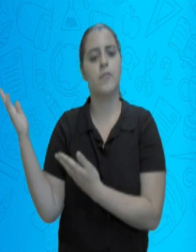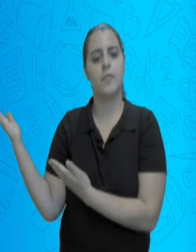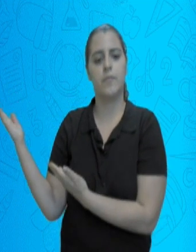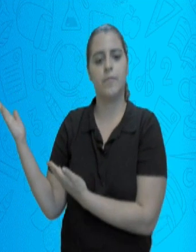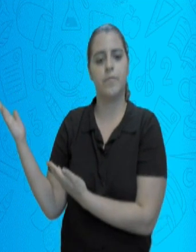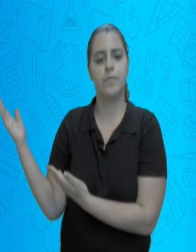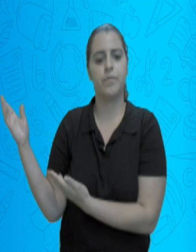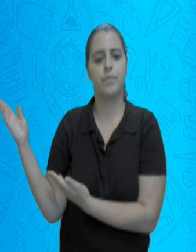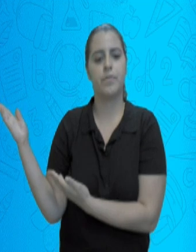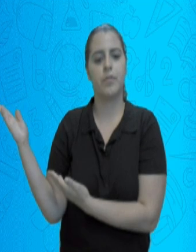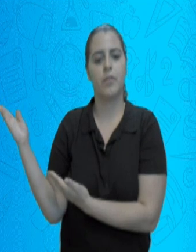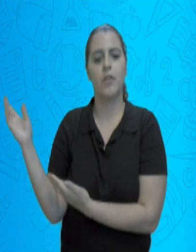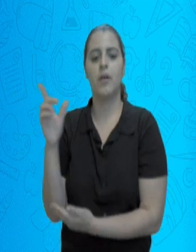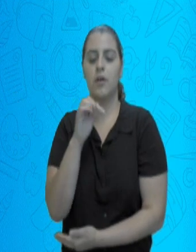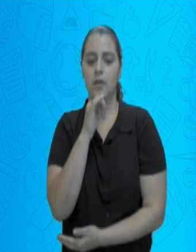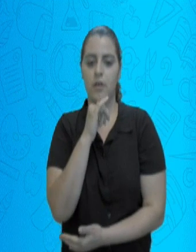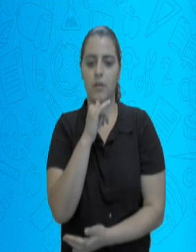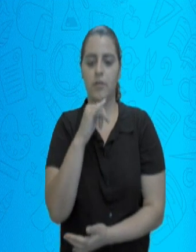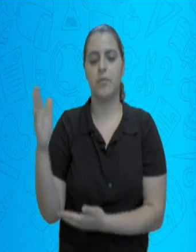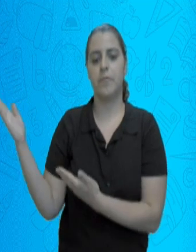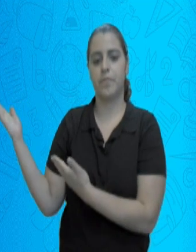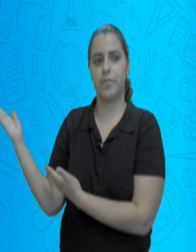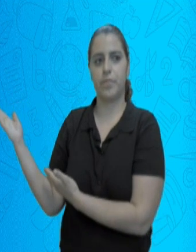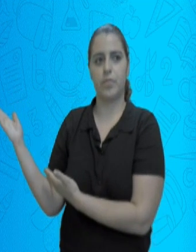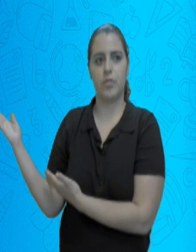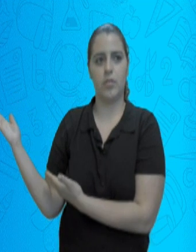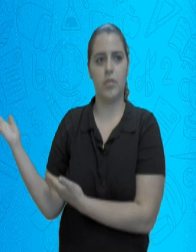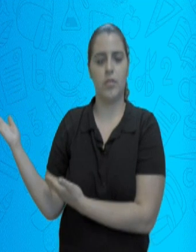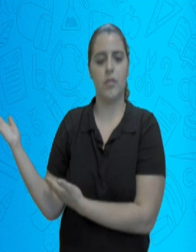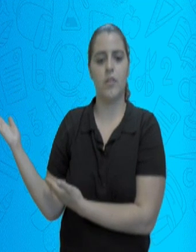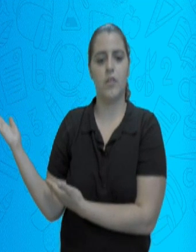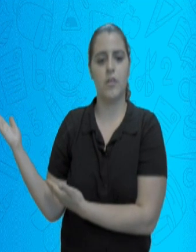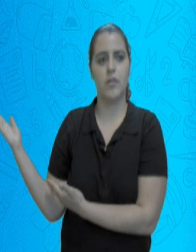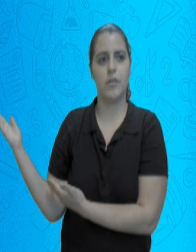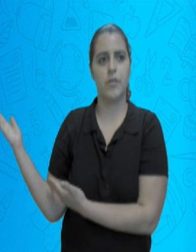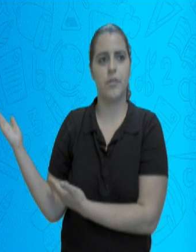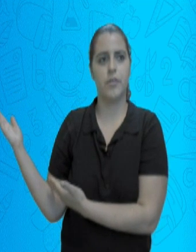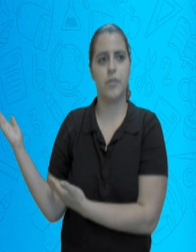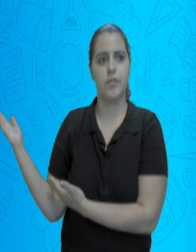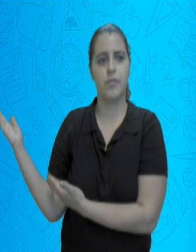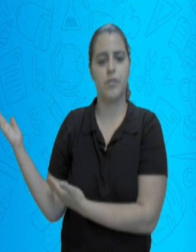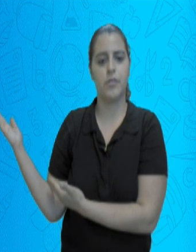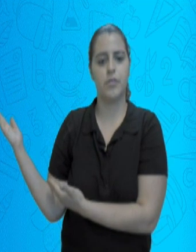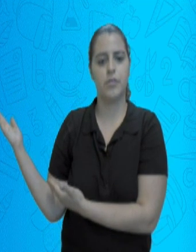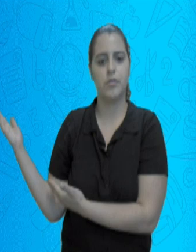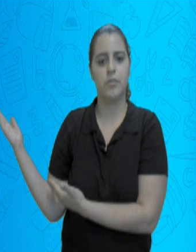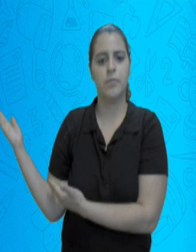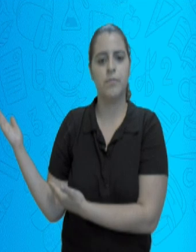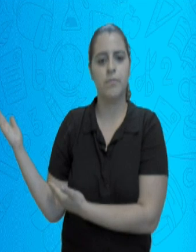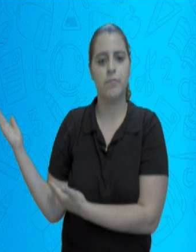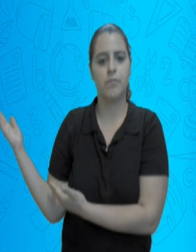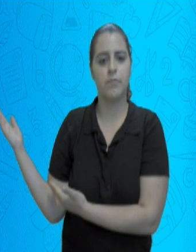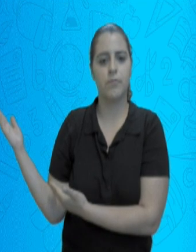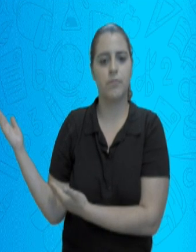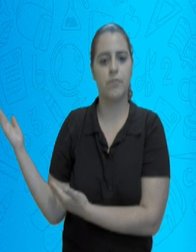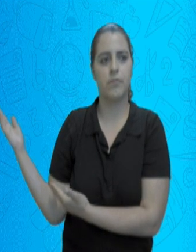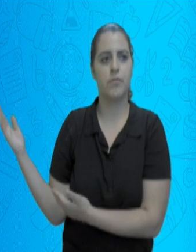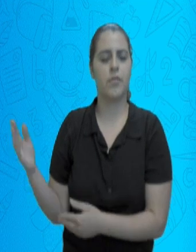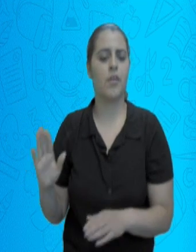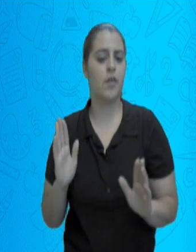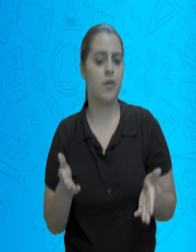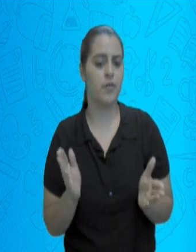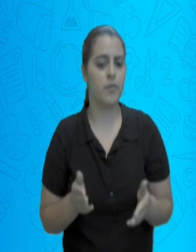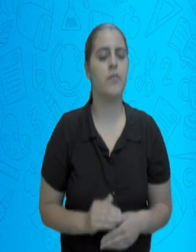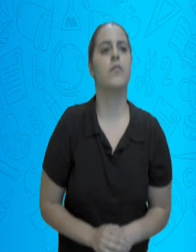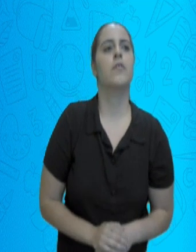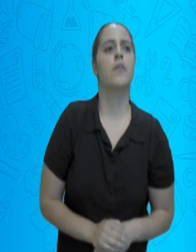as ruas, a gente tem os parques e a gente tem também as praças. E